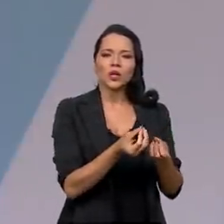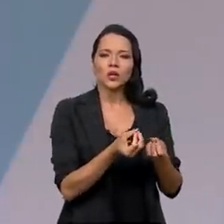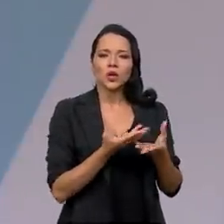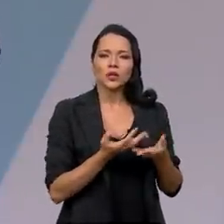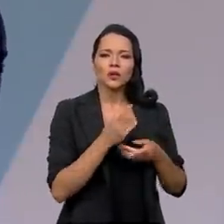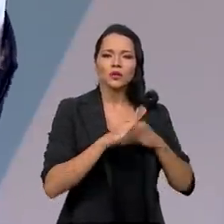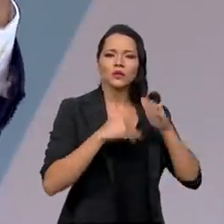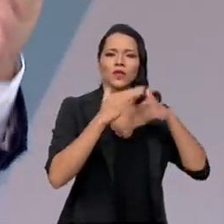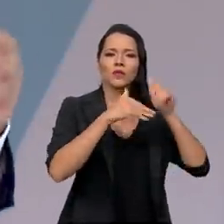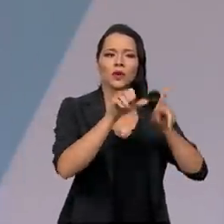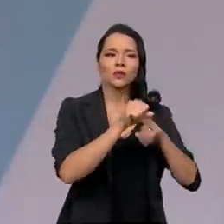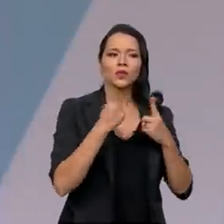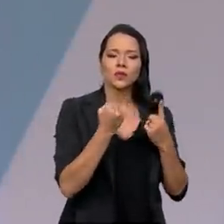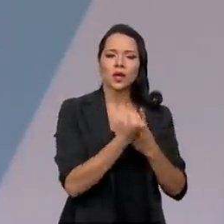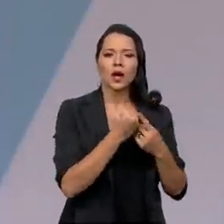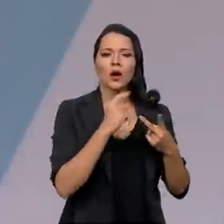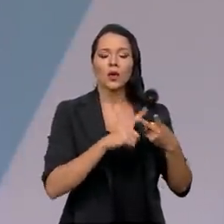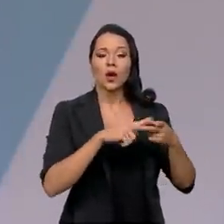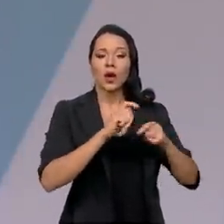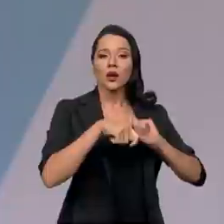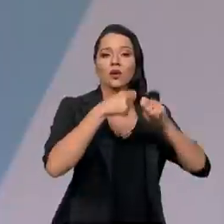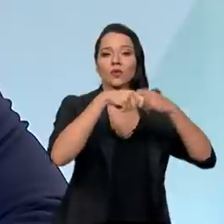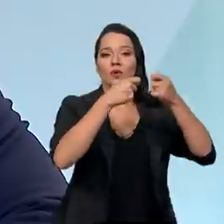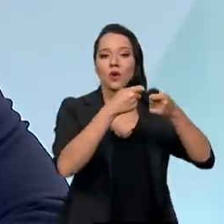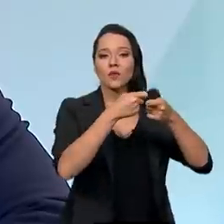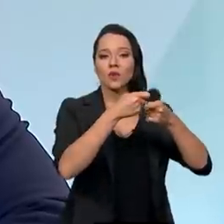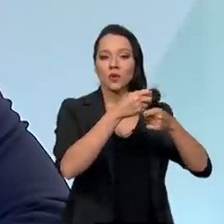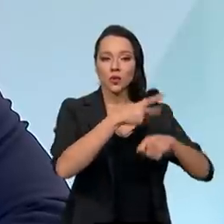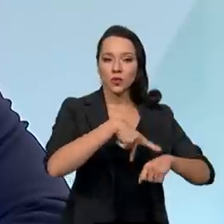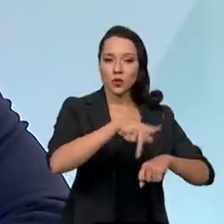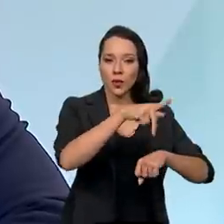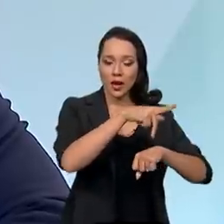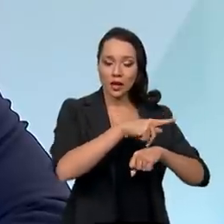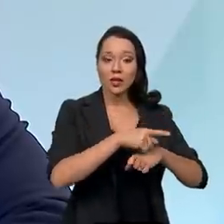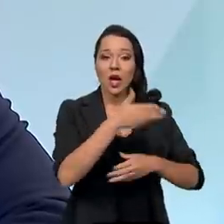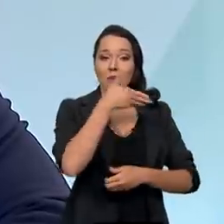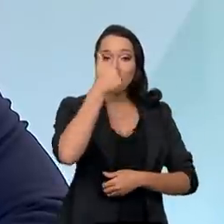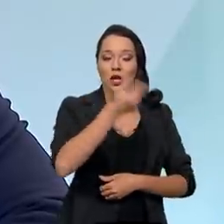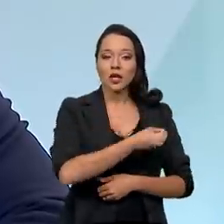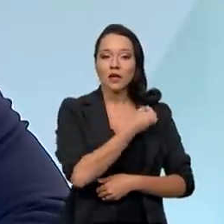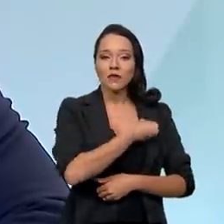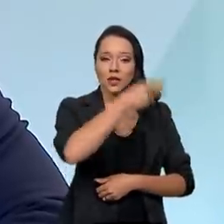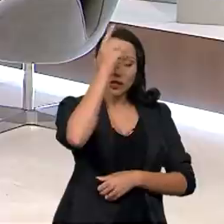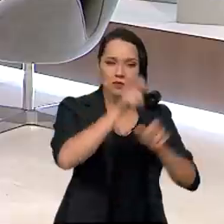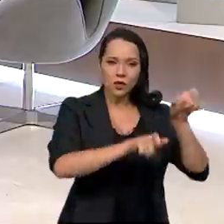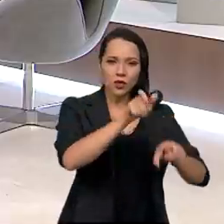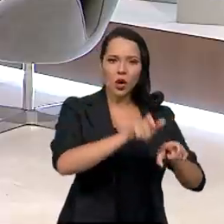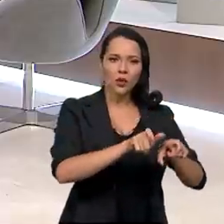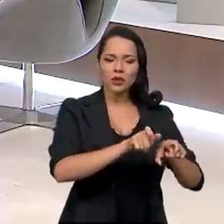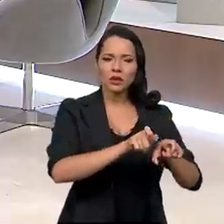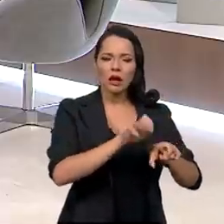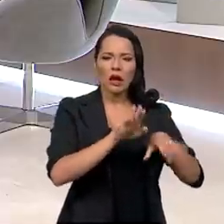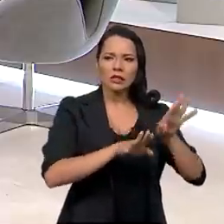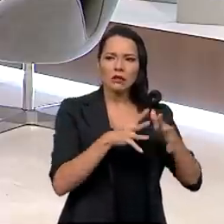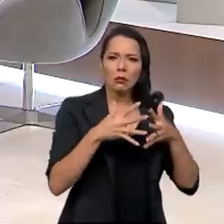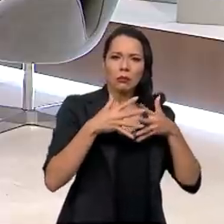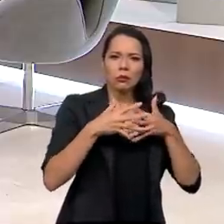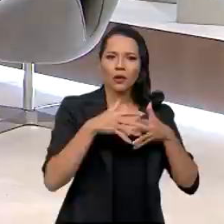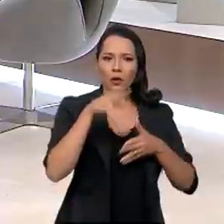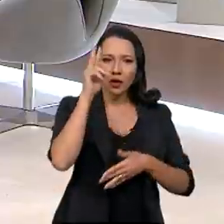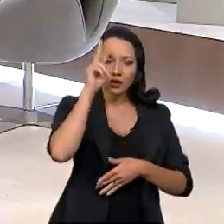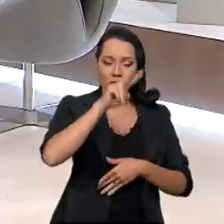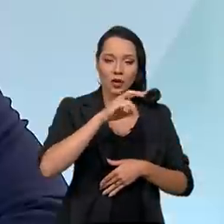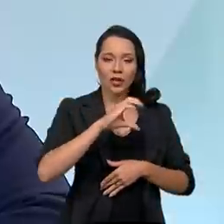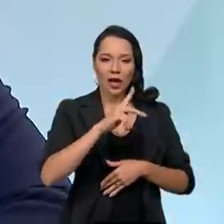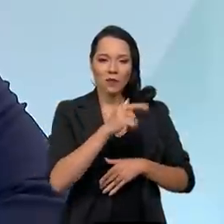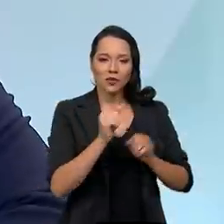como desenvolvimento social, econômico do país, a melhoria da vida das pessoas, se confunde um pouco com a história da